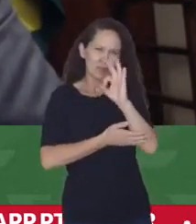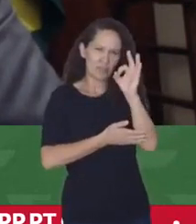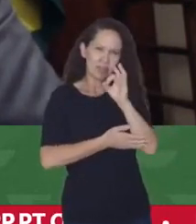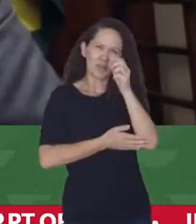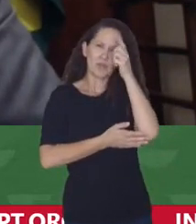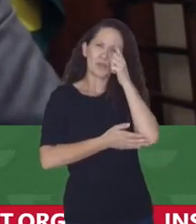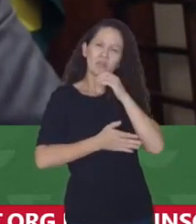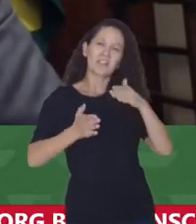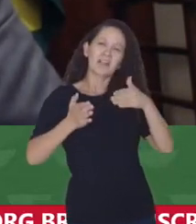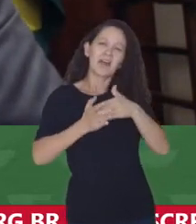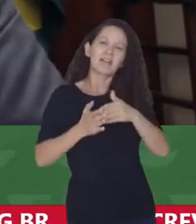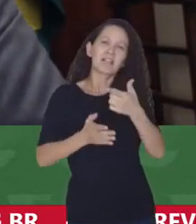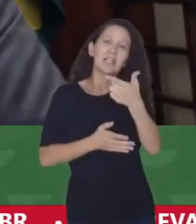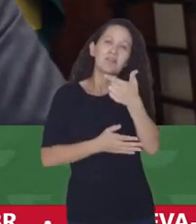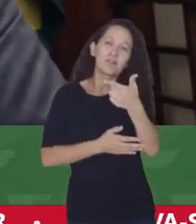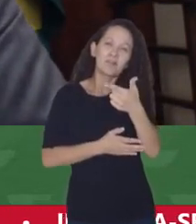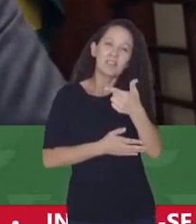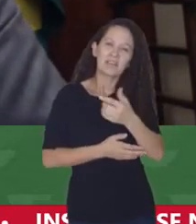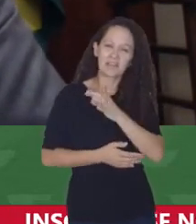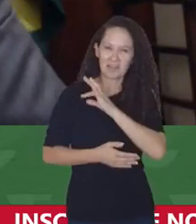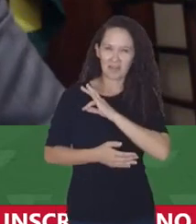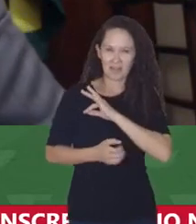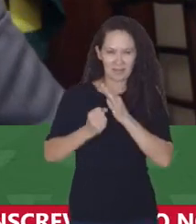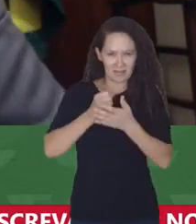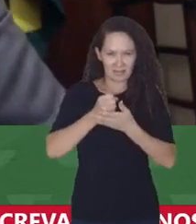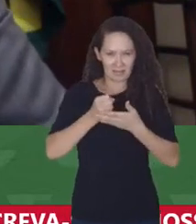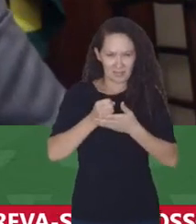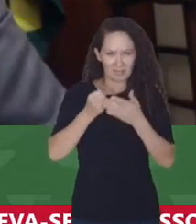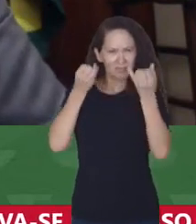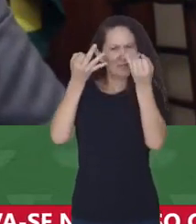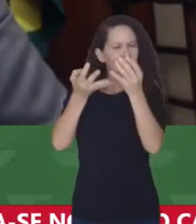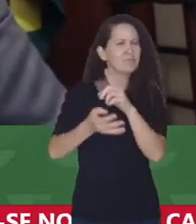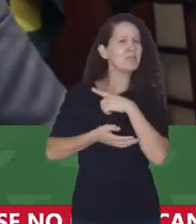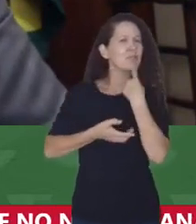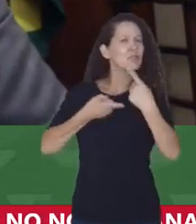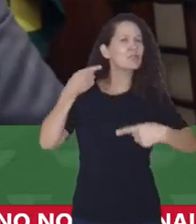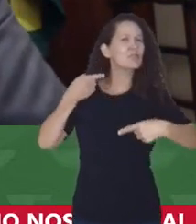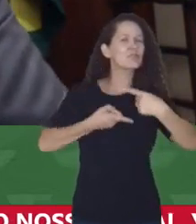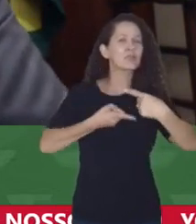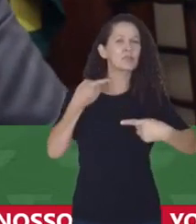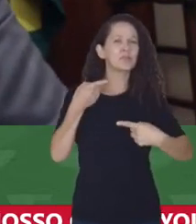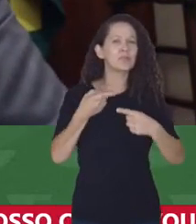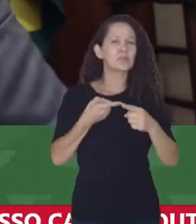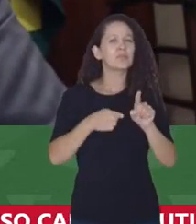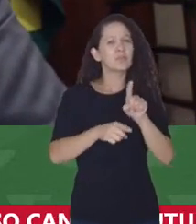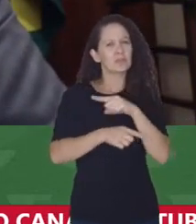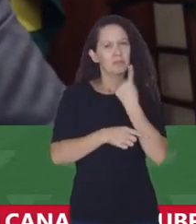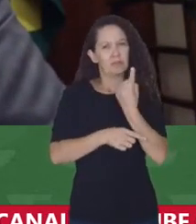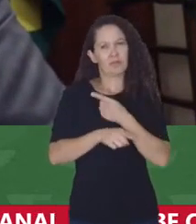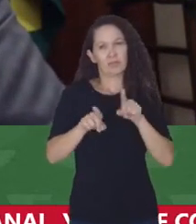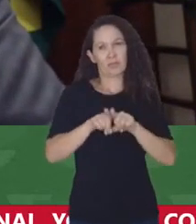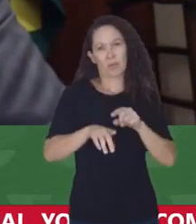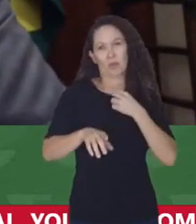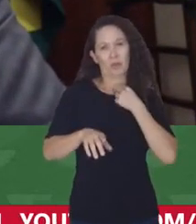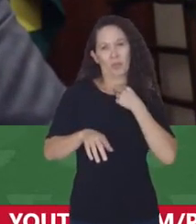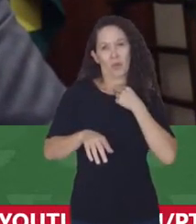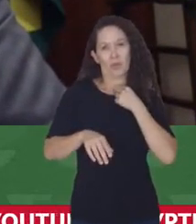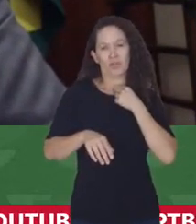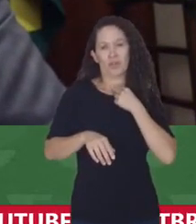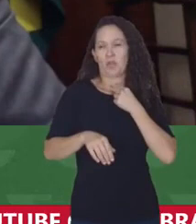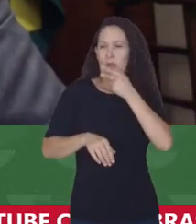mínimos. Né? Então também eu queria ver o seu comentário sobre esta política. E lógico, não deixar nenhum brasileiro sem